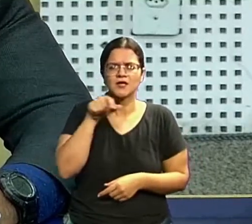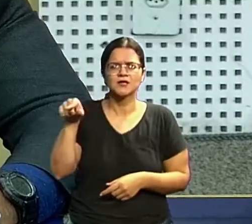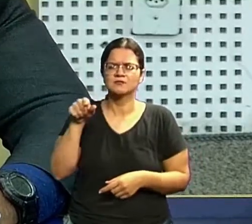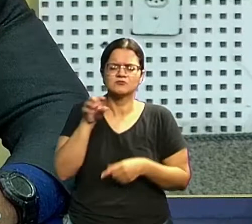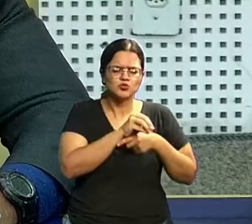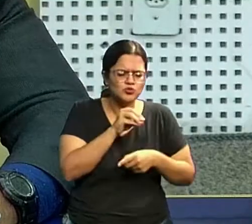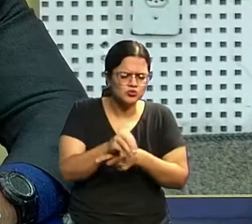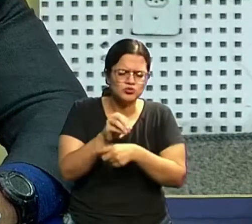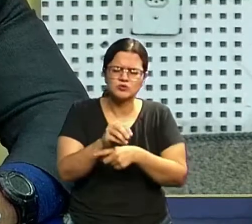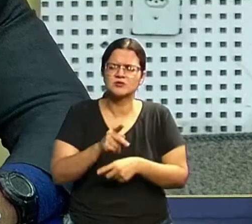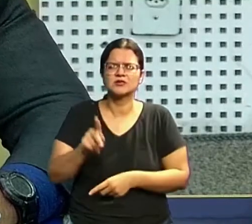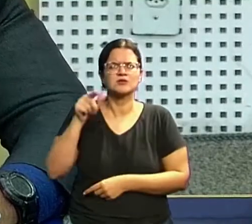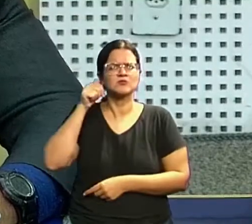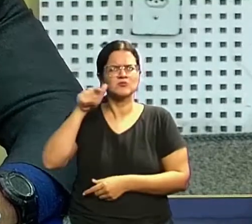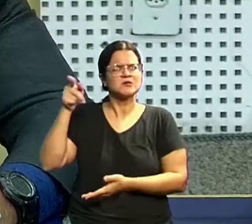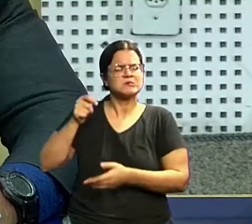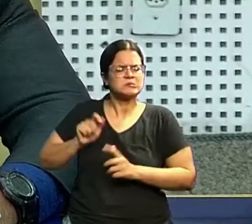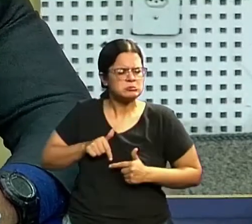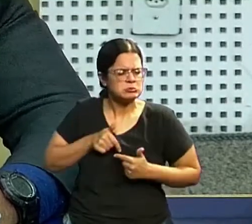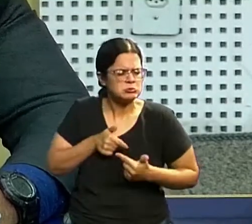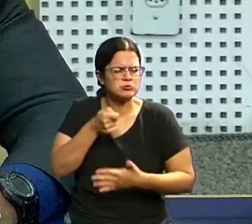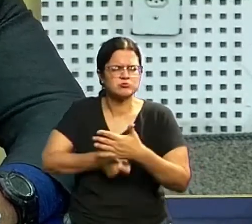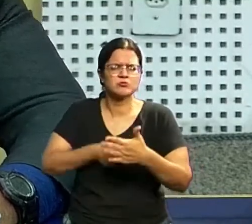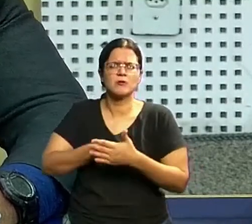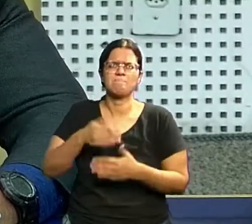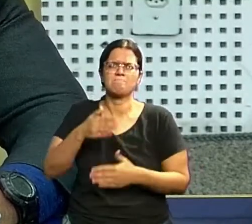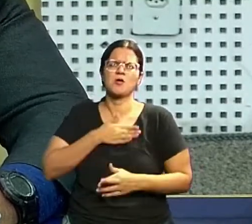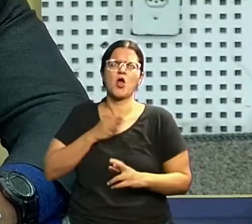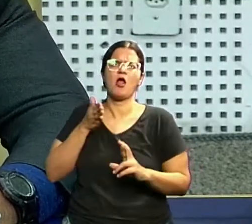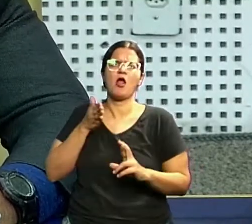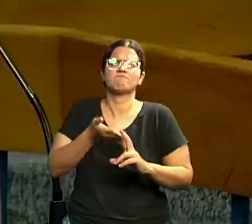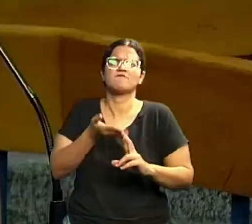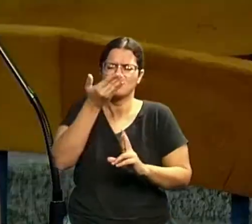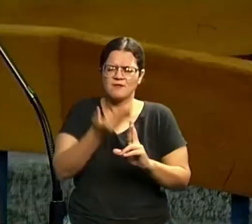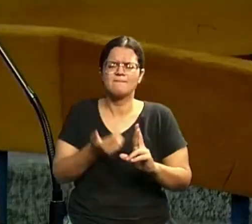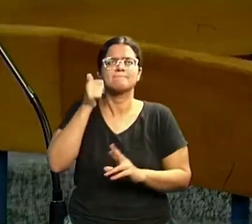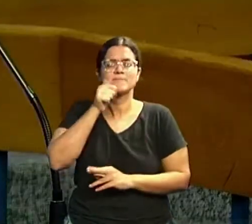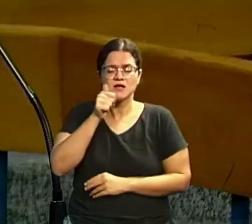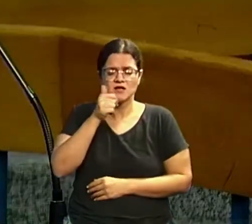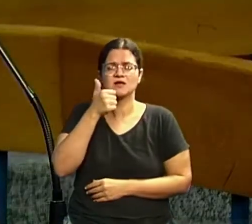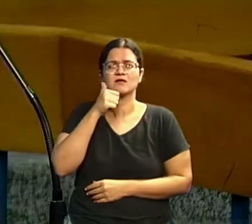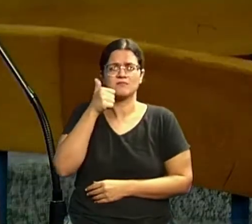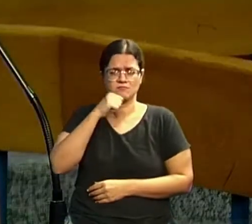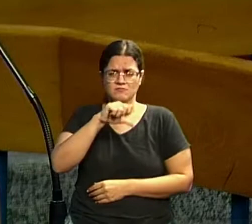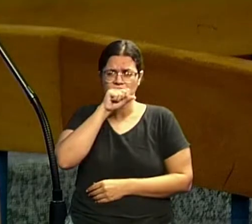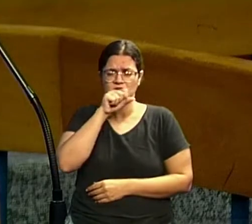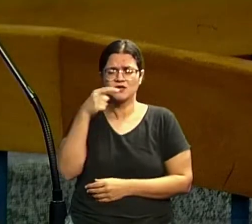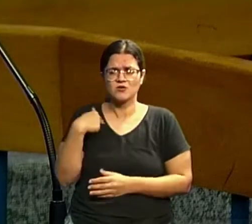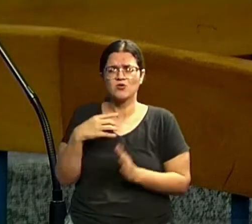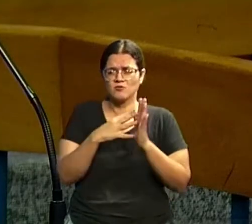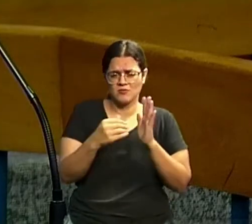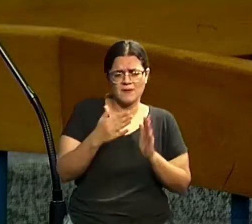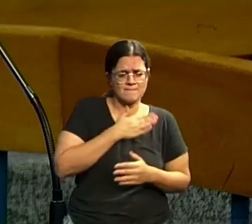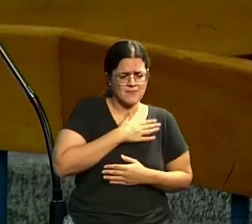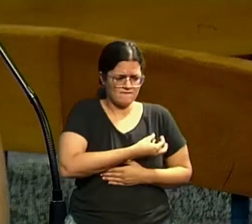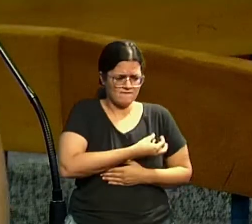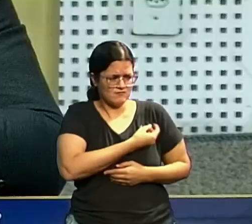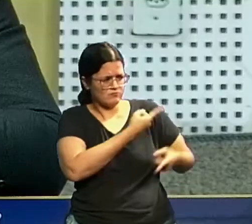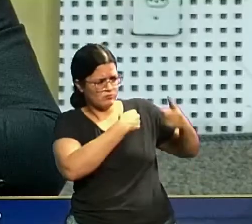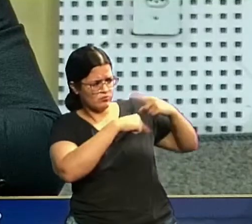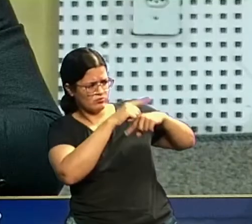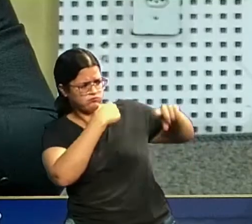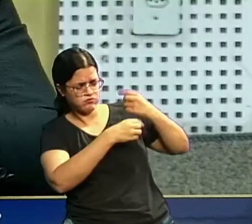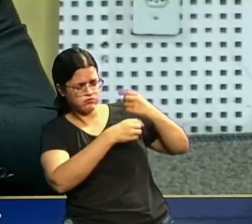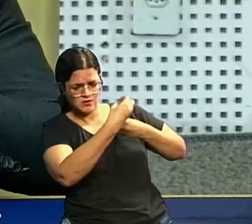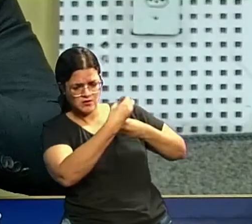ou seja, a dona Eliette, a guerreira, a minha referência. E dizer a você, com o exemplo que a minha mãe passa para